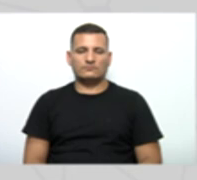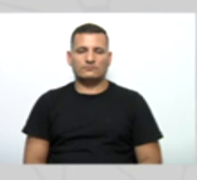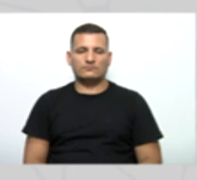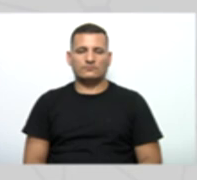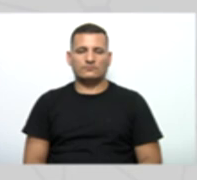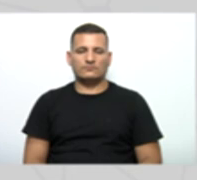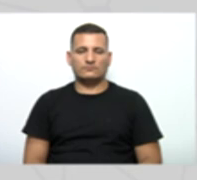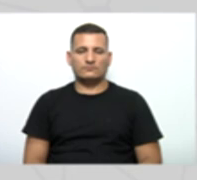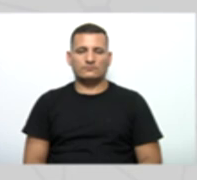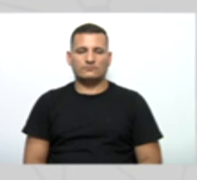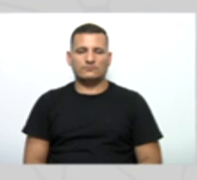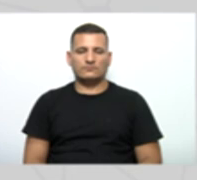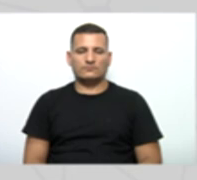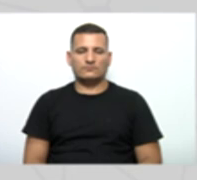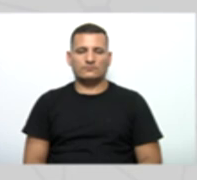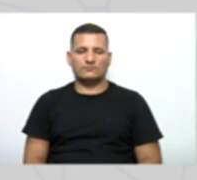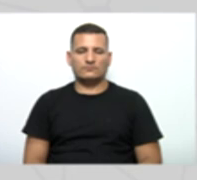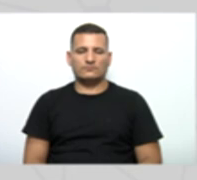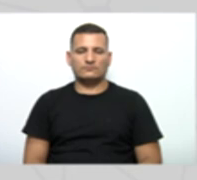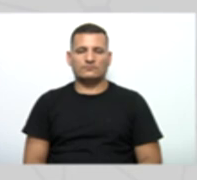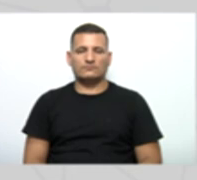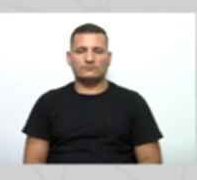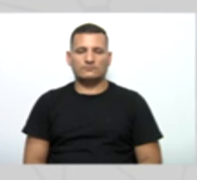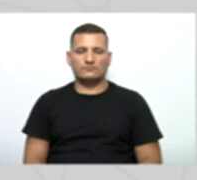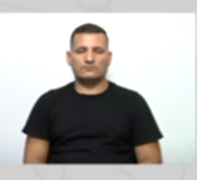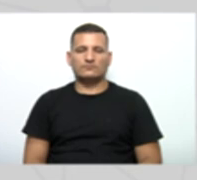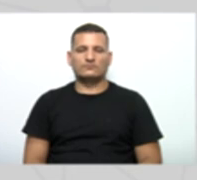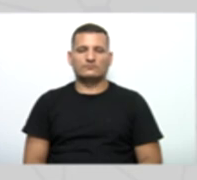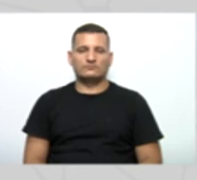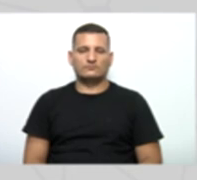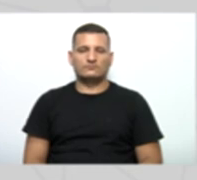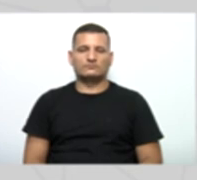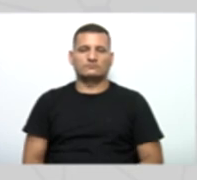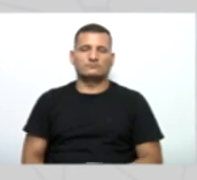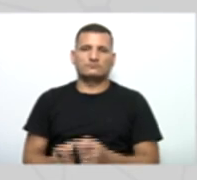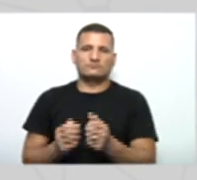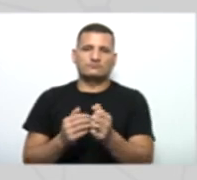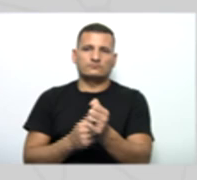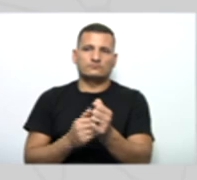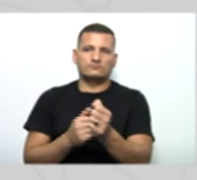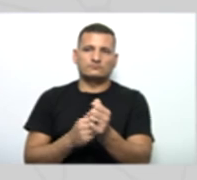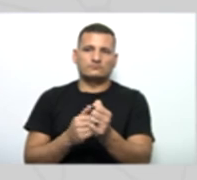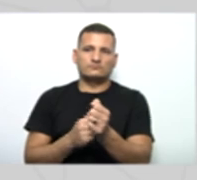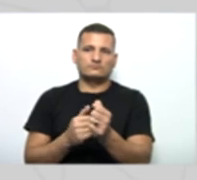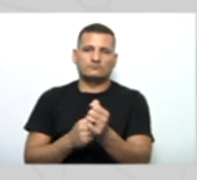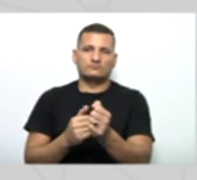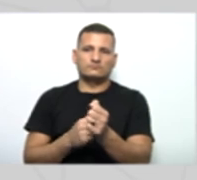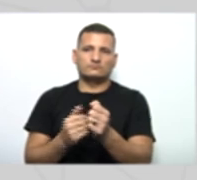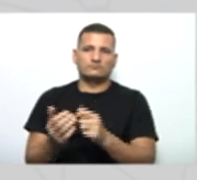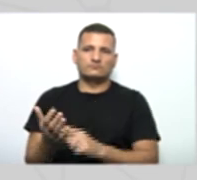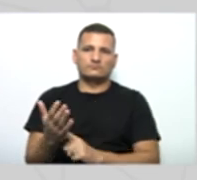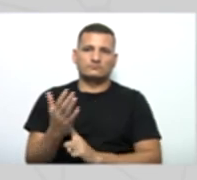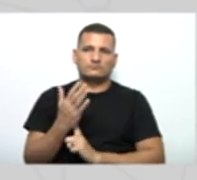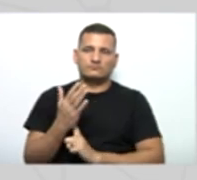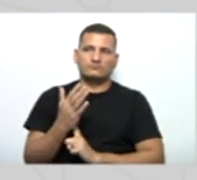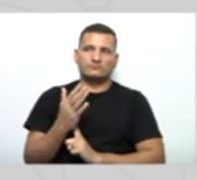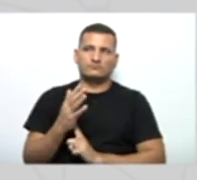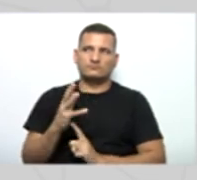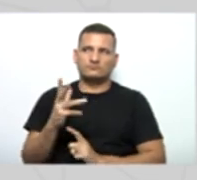estamos exibindo a senha para efeito de demonstração do funcionamento, beleza? Mas você não vai mostrar a senha para todo mundo